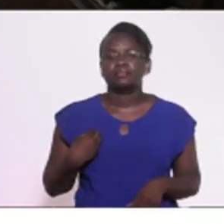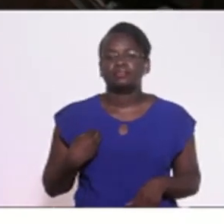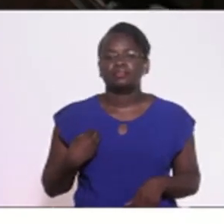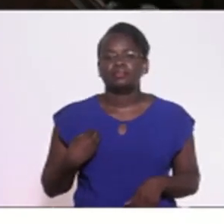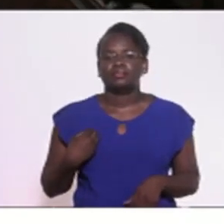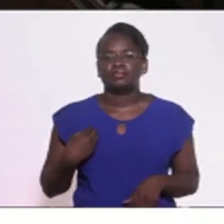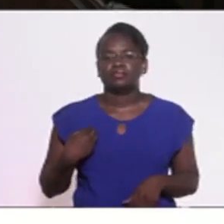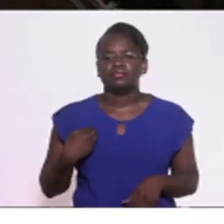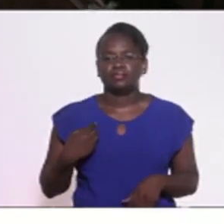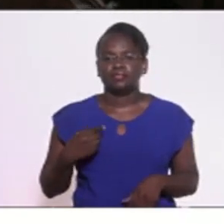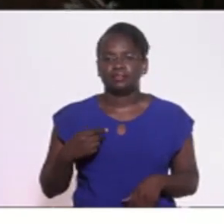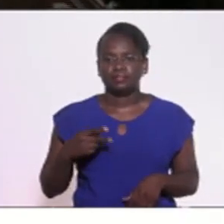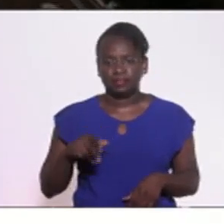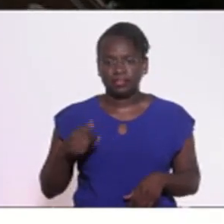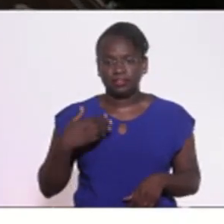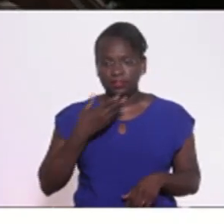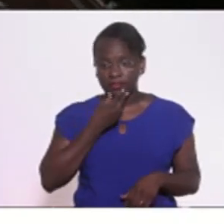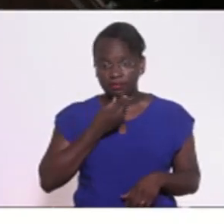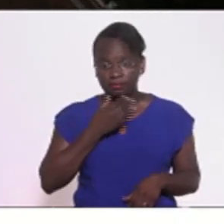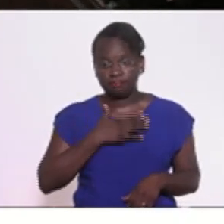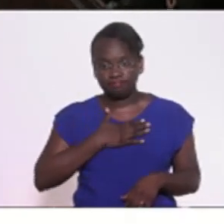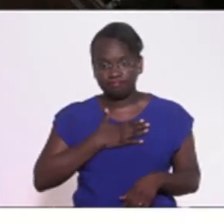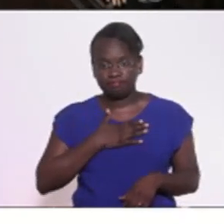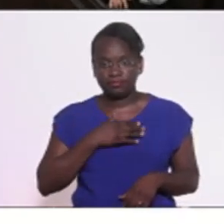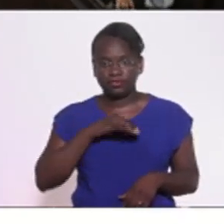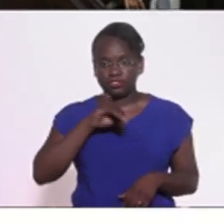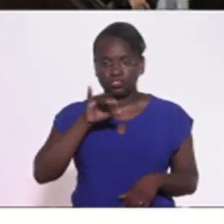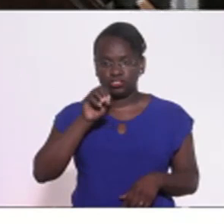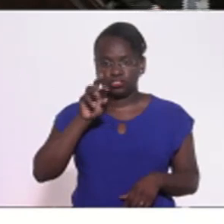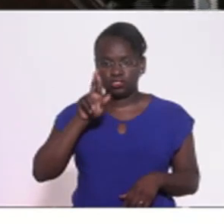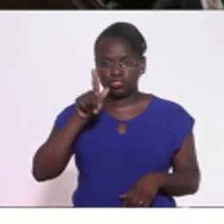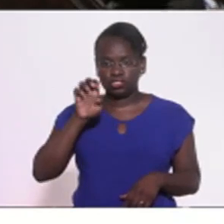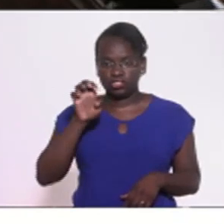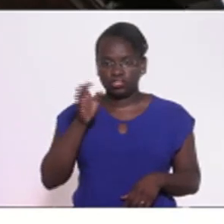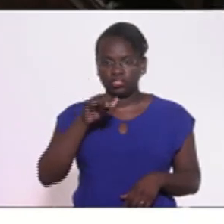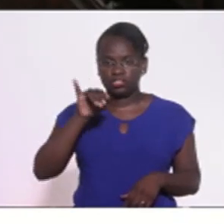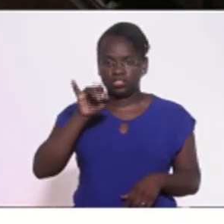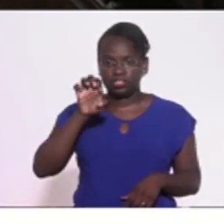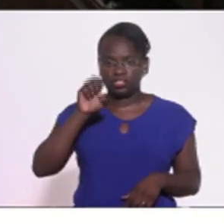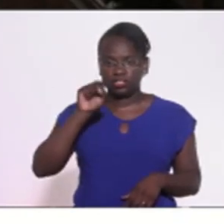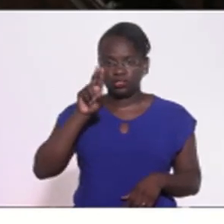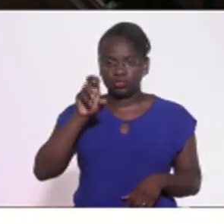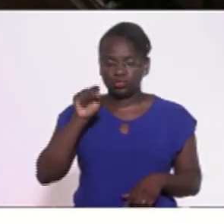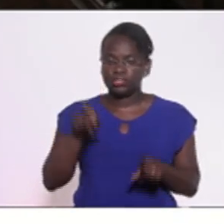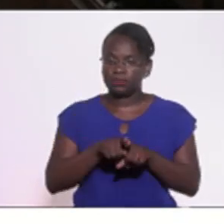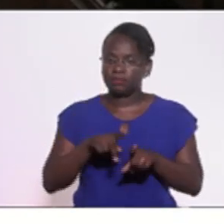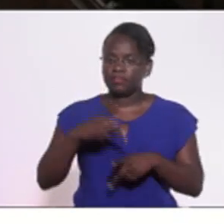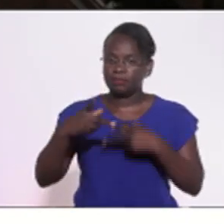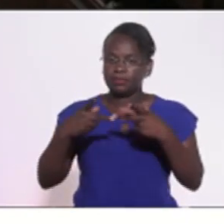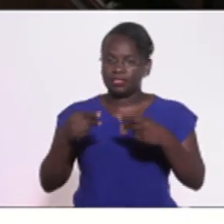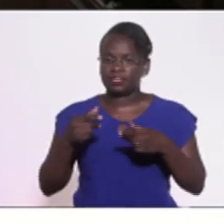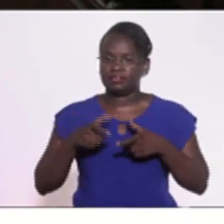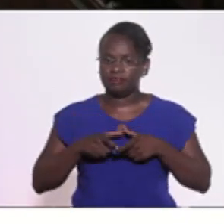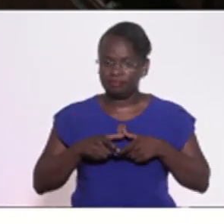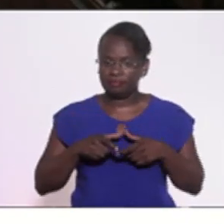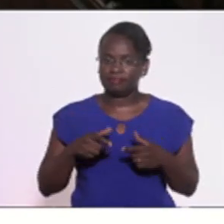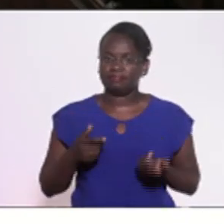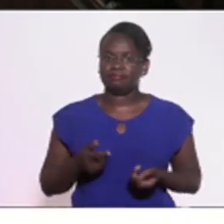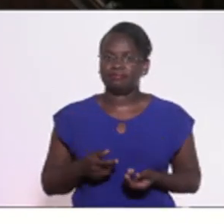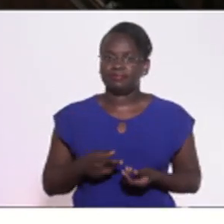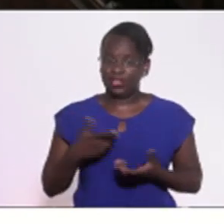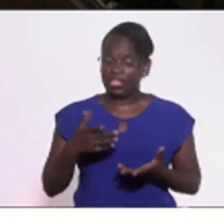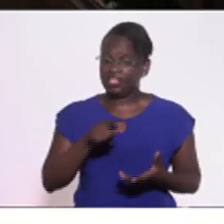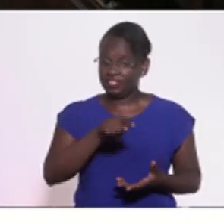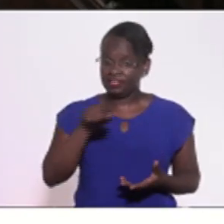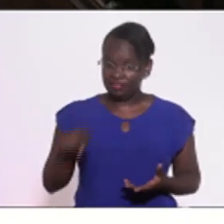o nosso querido Jorge Jesus também será agraciado com a medalha Tiradentes. Eu